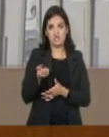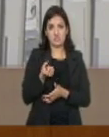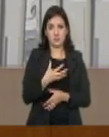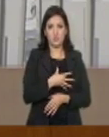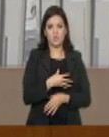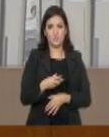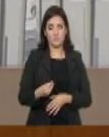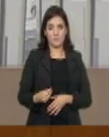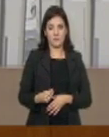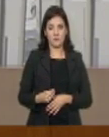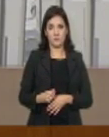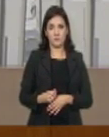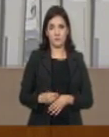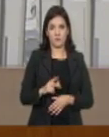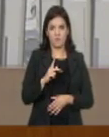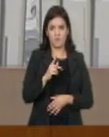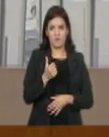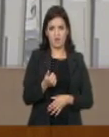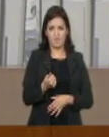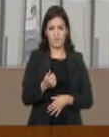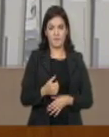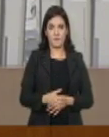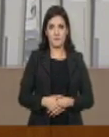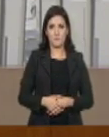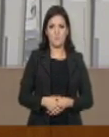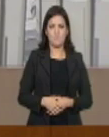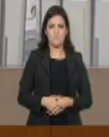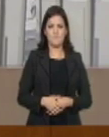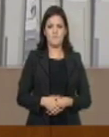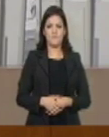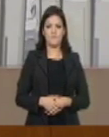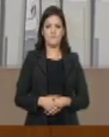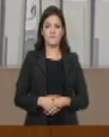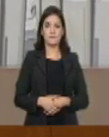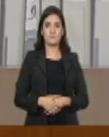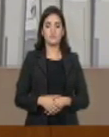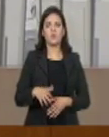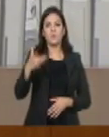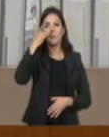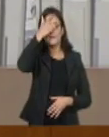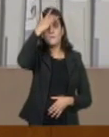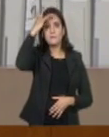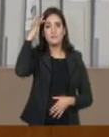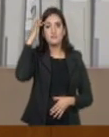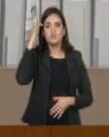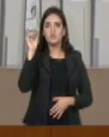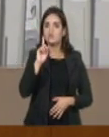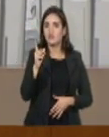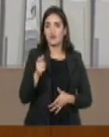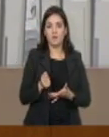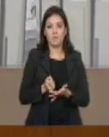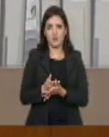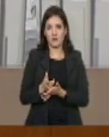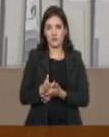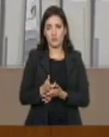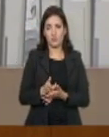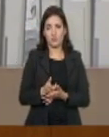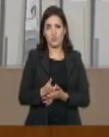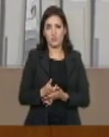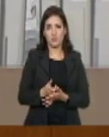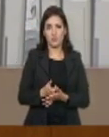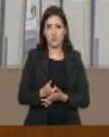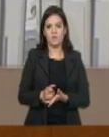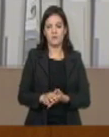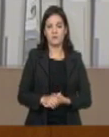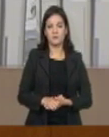Plenário discute possibilidade de prisão somente após o trânsito em julgado dos processos. Situação. Obviamente que há uma variação dia a dia.